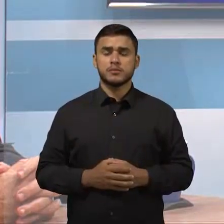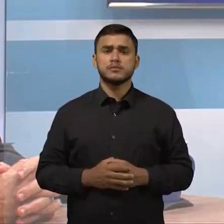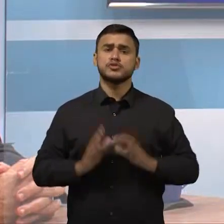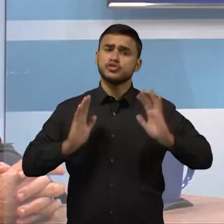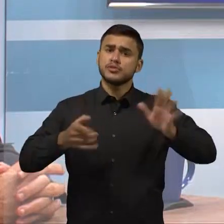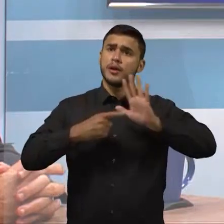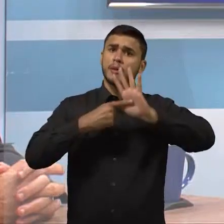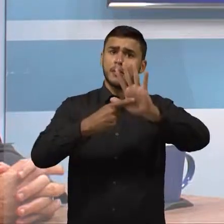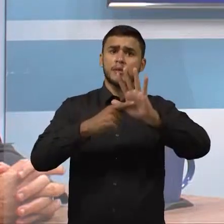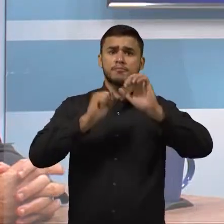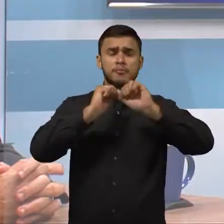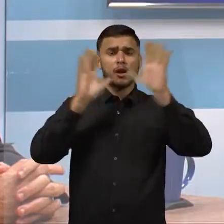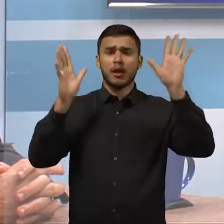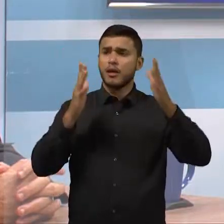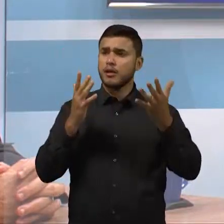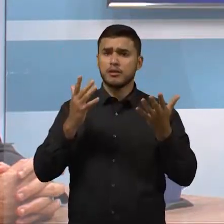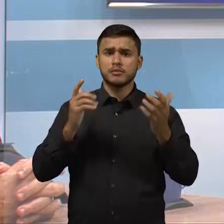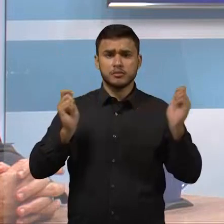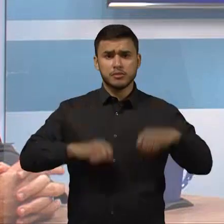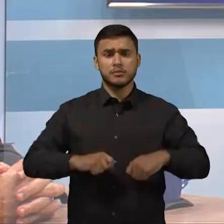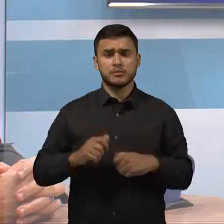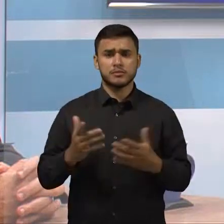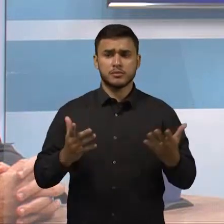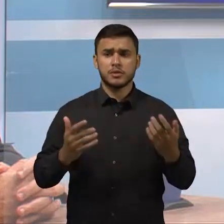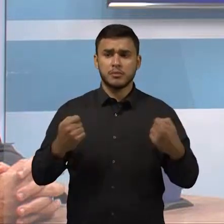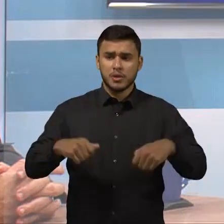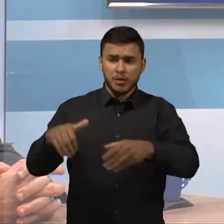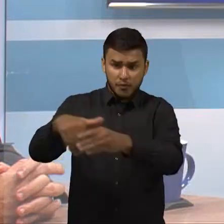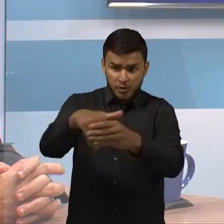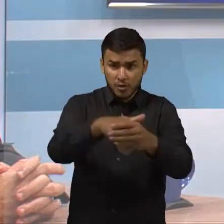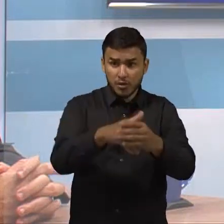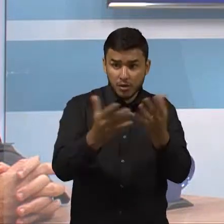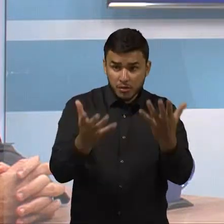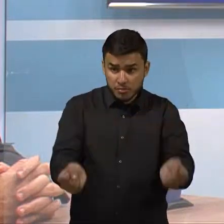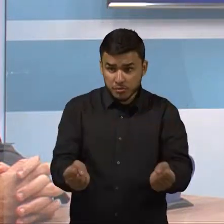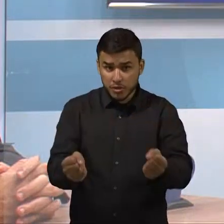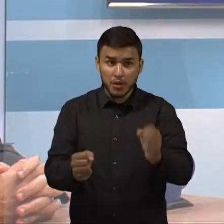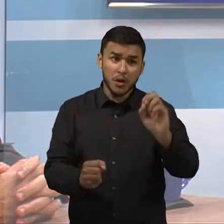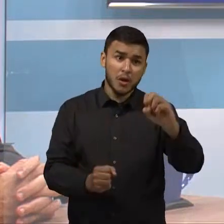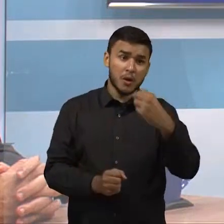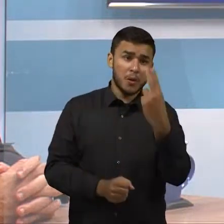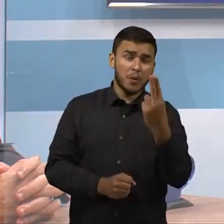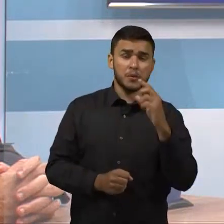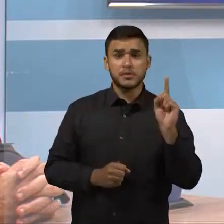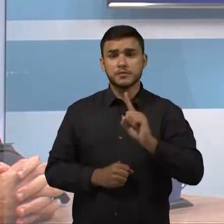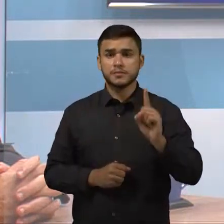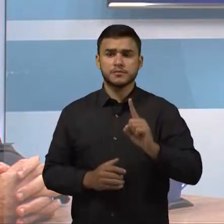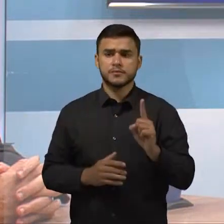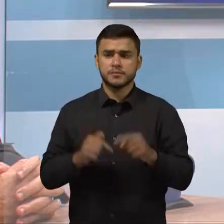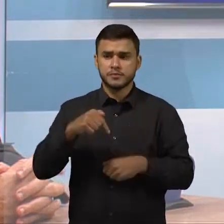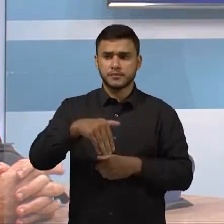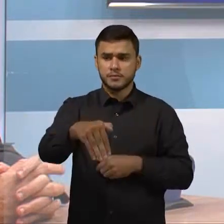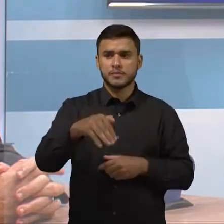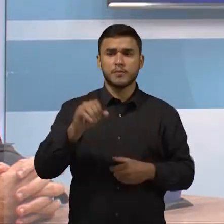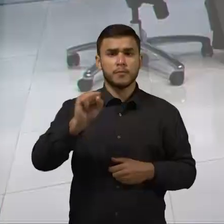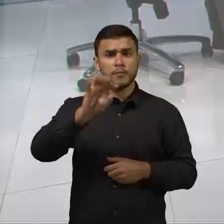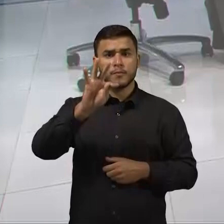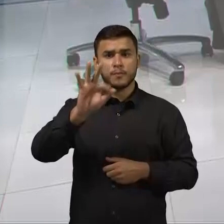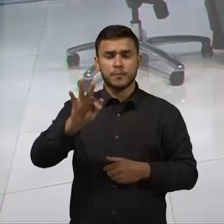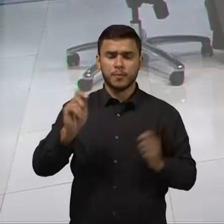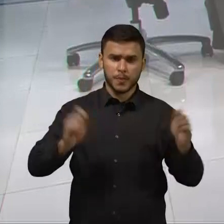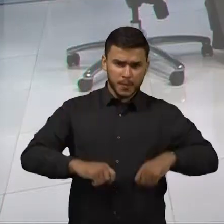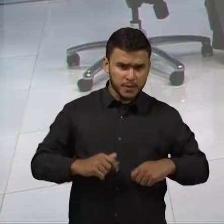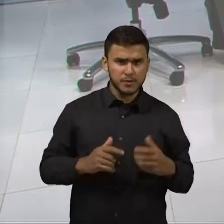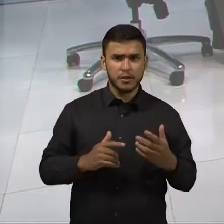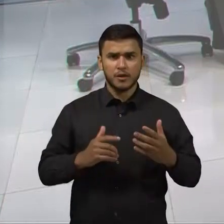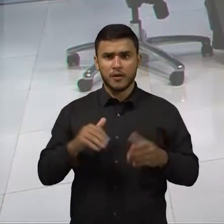para qualquer rábula como eu, aí, fazer uma votação do pleno para dizer se o pleno tem ou não competência para votar